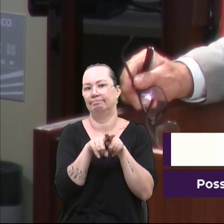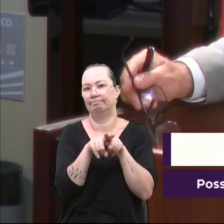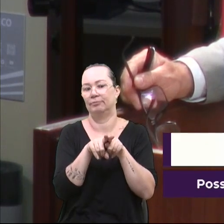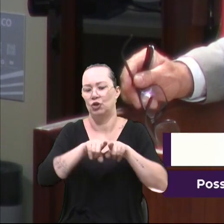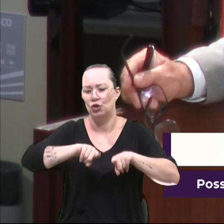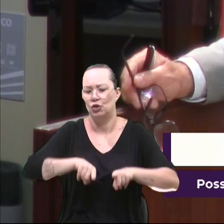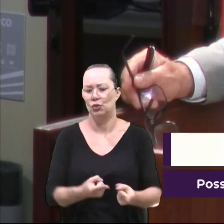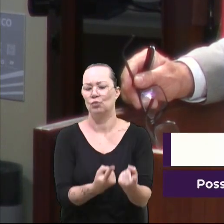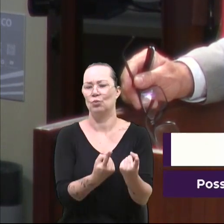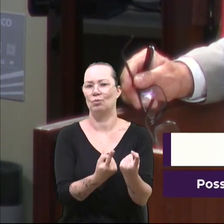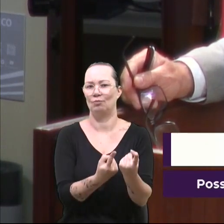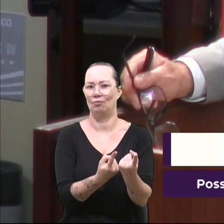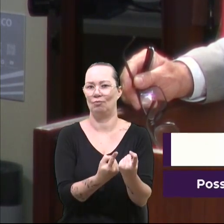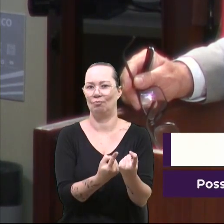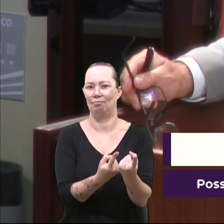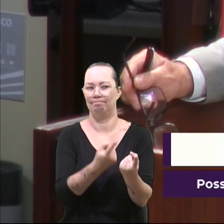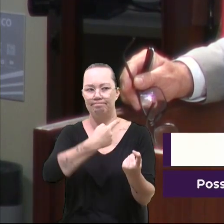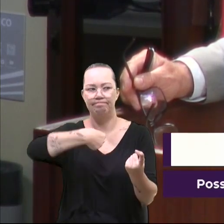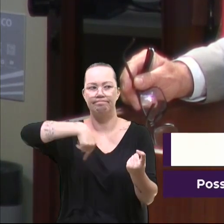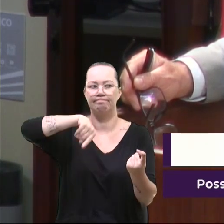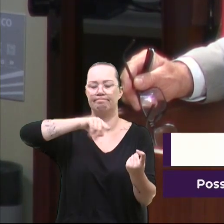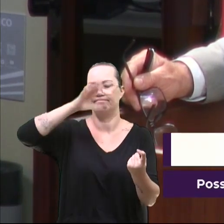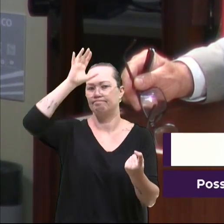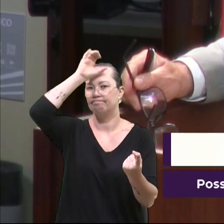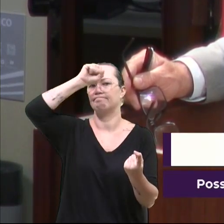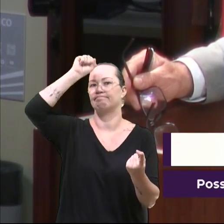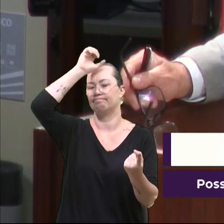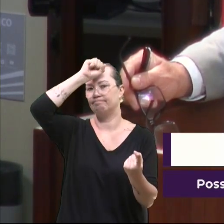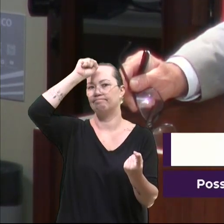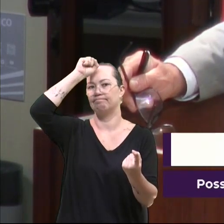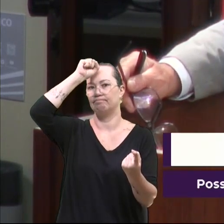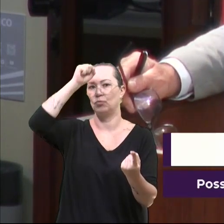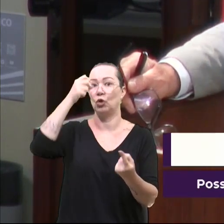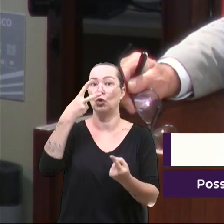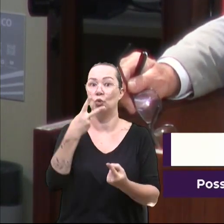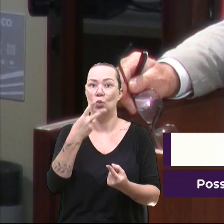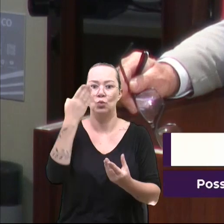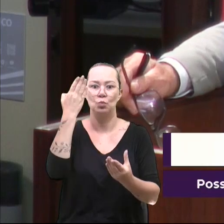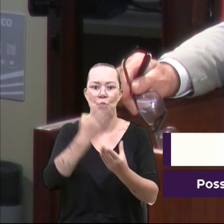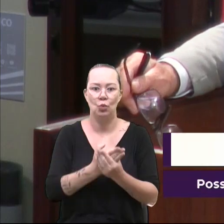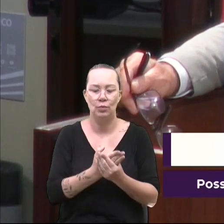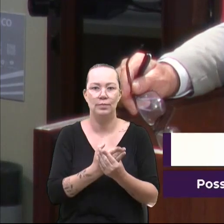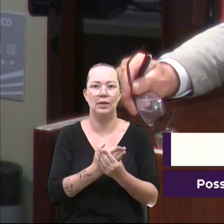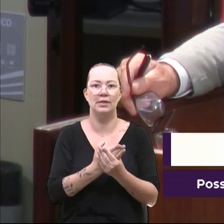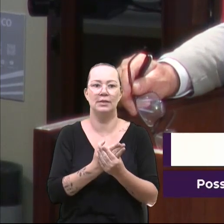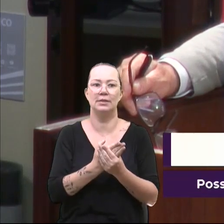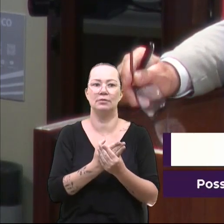que nos ensinaram muito. 2 processos de cassação,